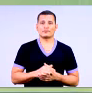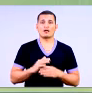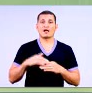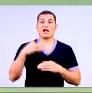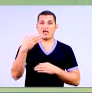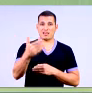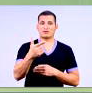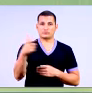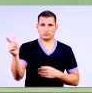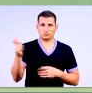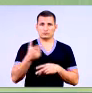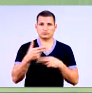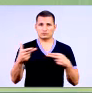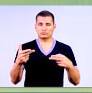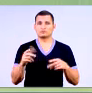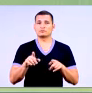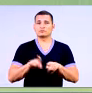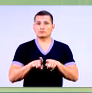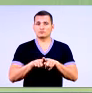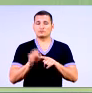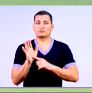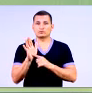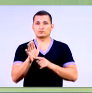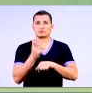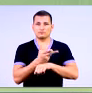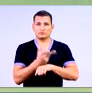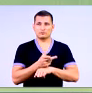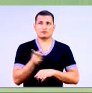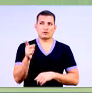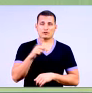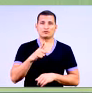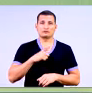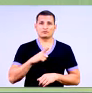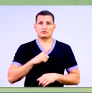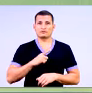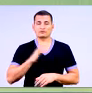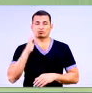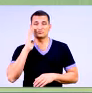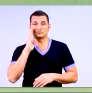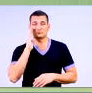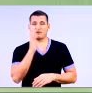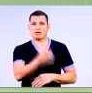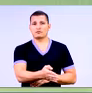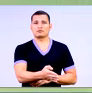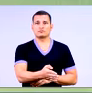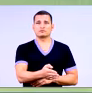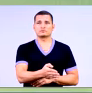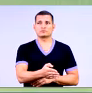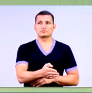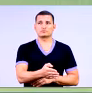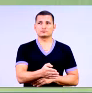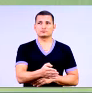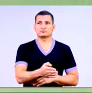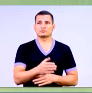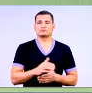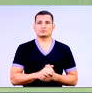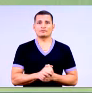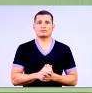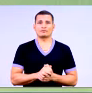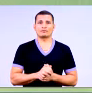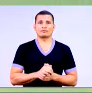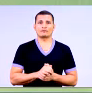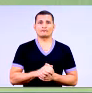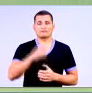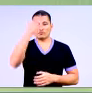foram expostos no vídeo, eles vão estar diretamente ligados à imagem do